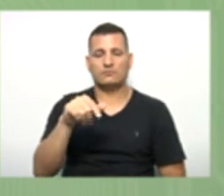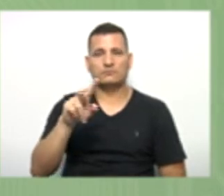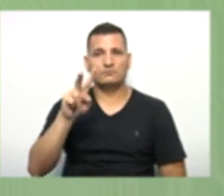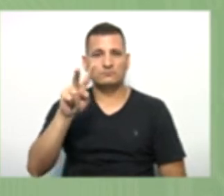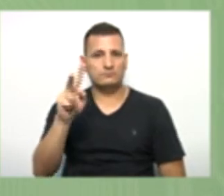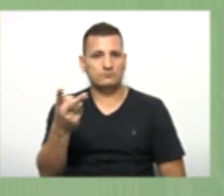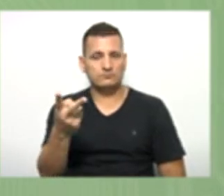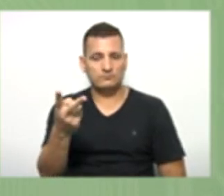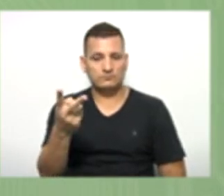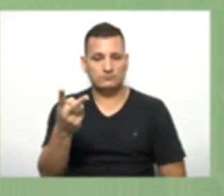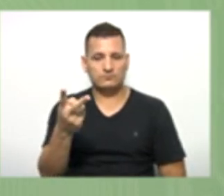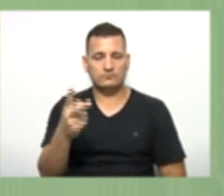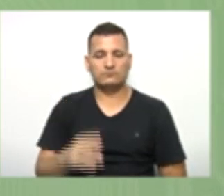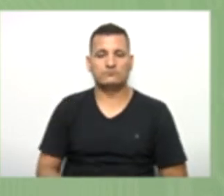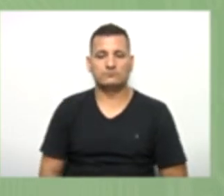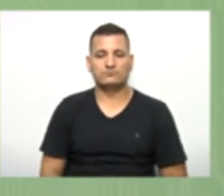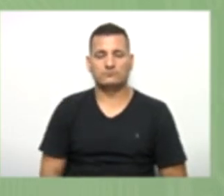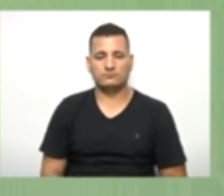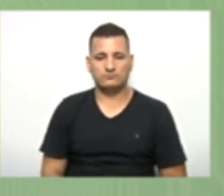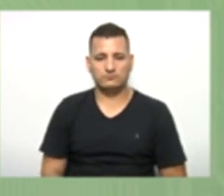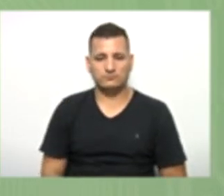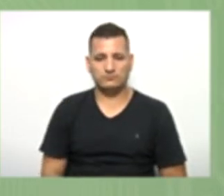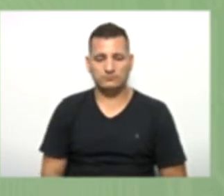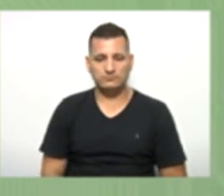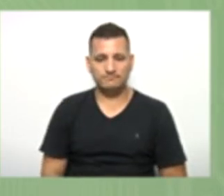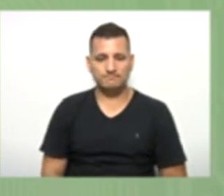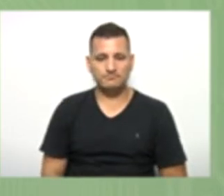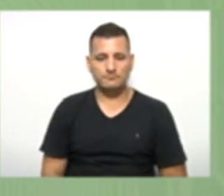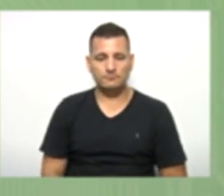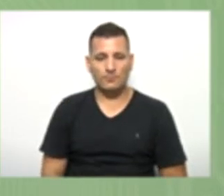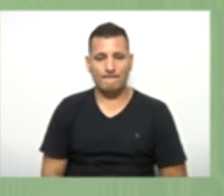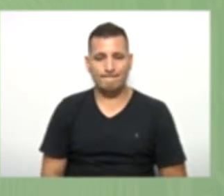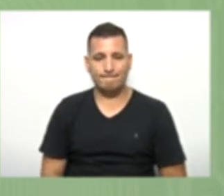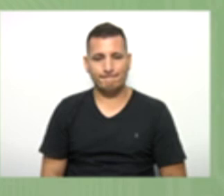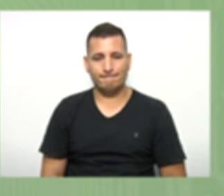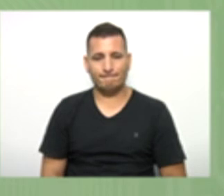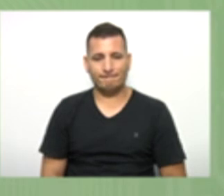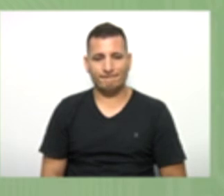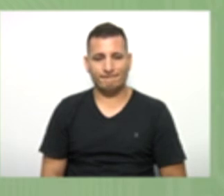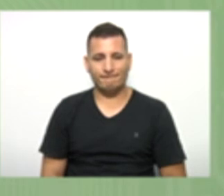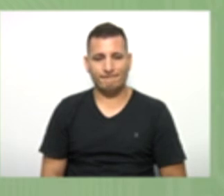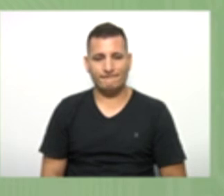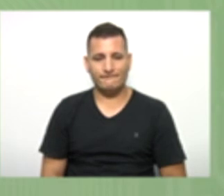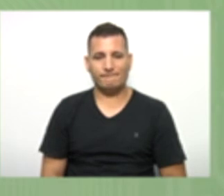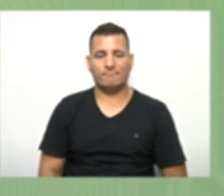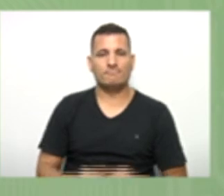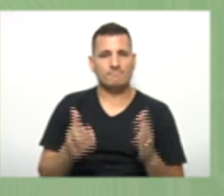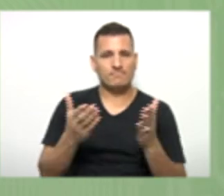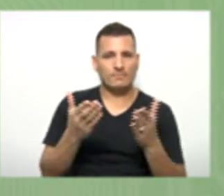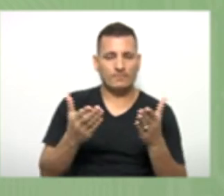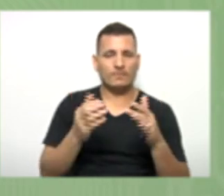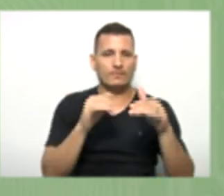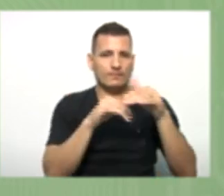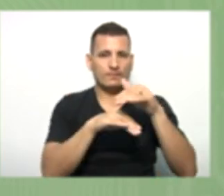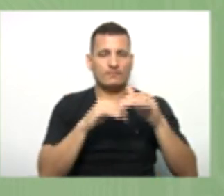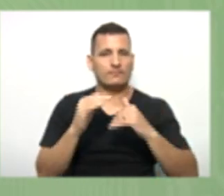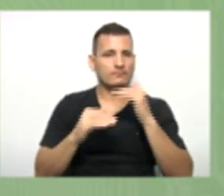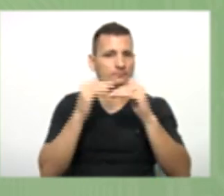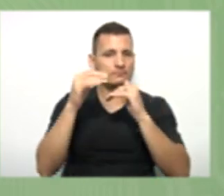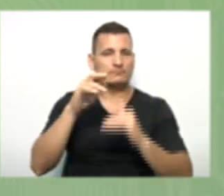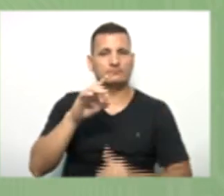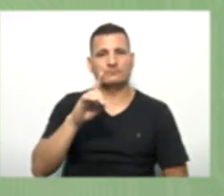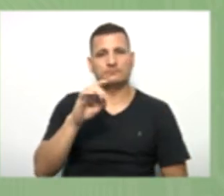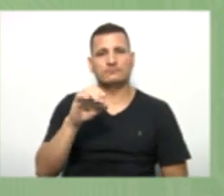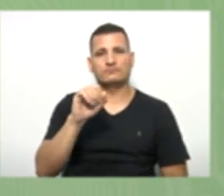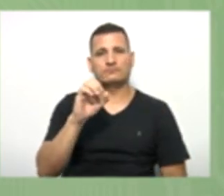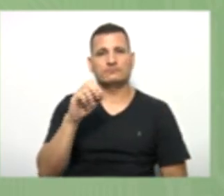R$2.000. R$2.000. Agora, vamos lá, reserva de desenvolvimento. Lembrando... Então, a letra B